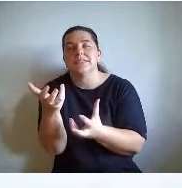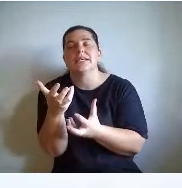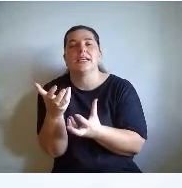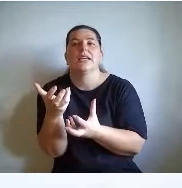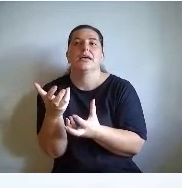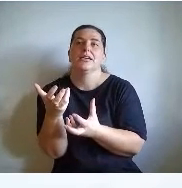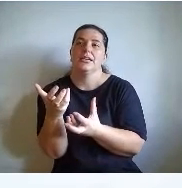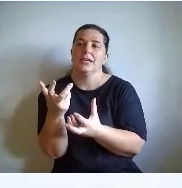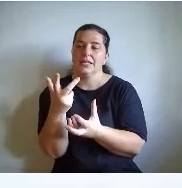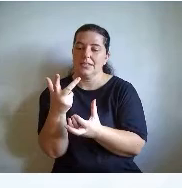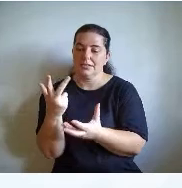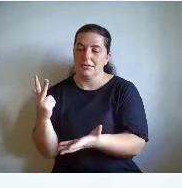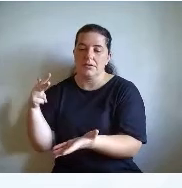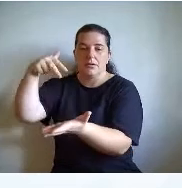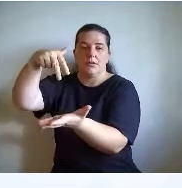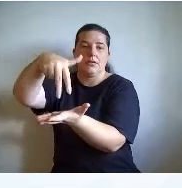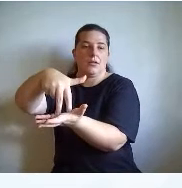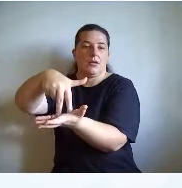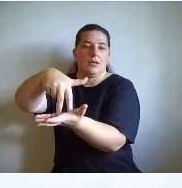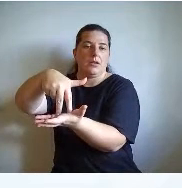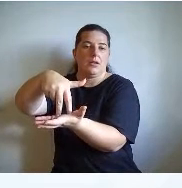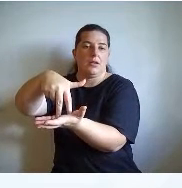um espaço privilegiado.